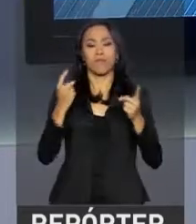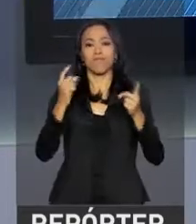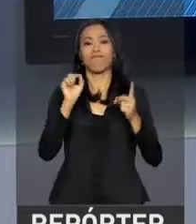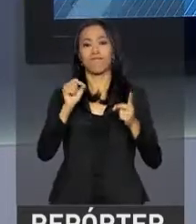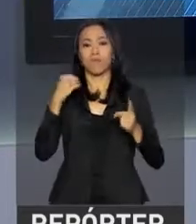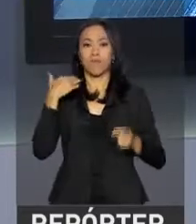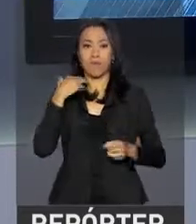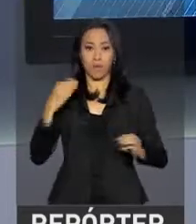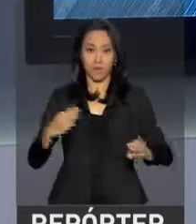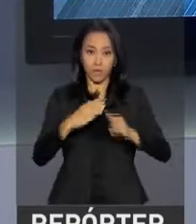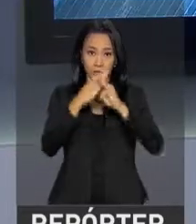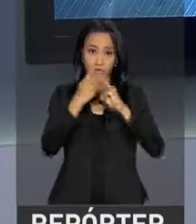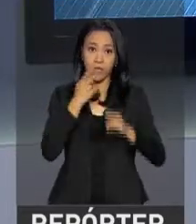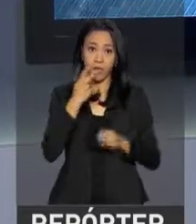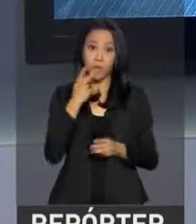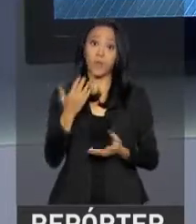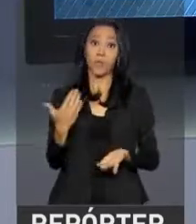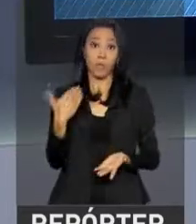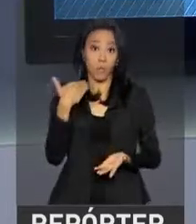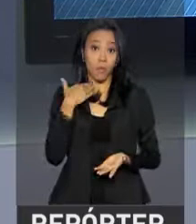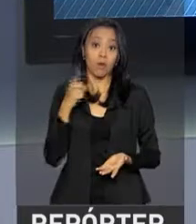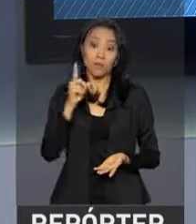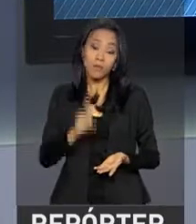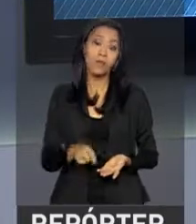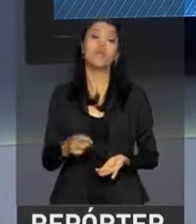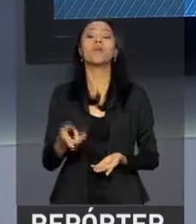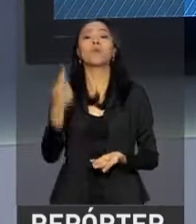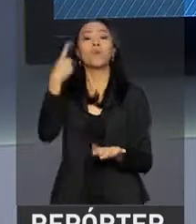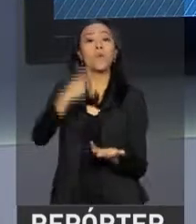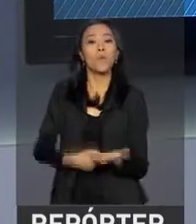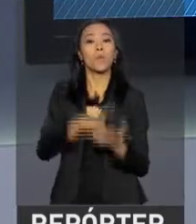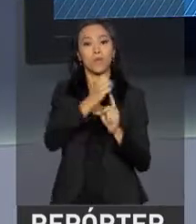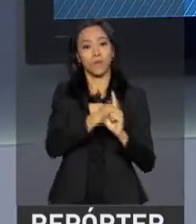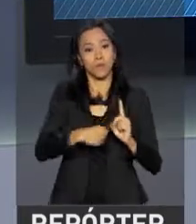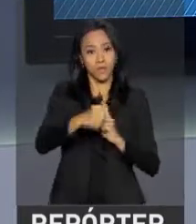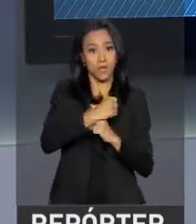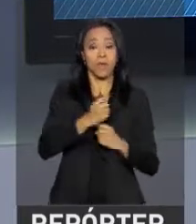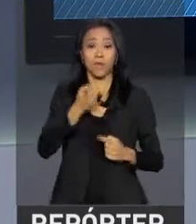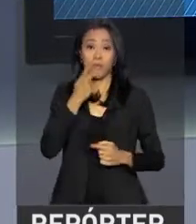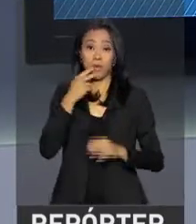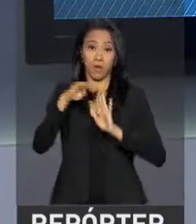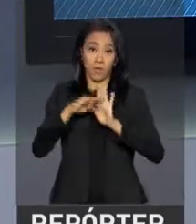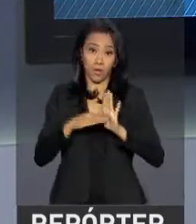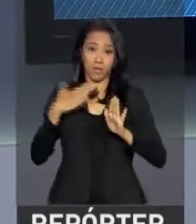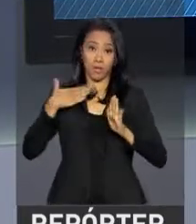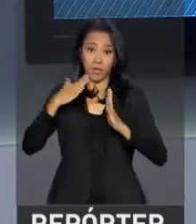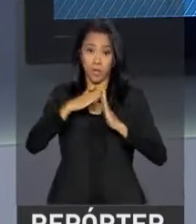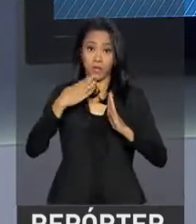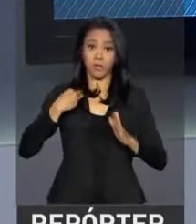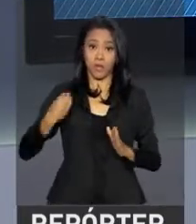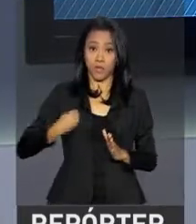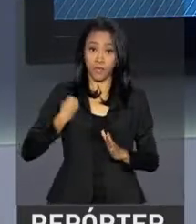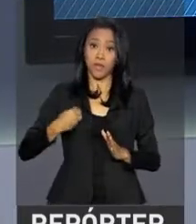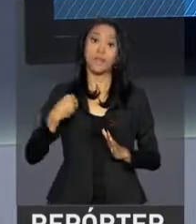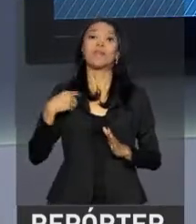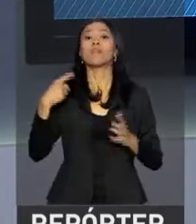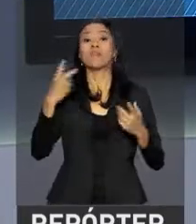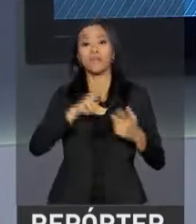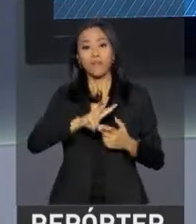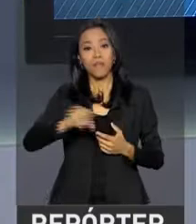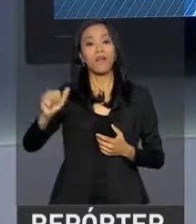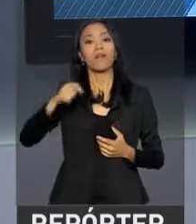que o banco público tem uma vocação social ele falou ainda sobre o programa minha casa minha vida que deve contratar cerca de